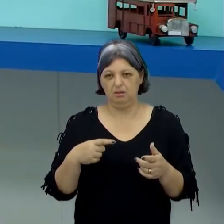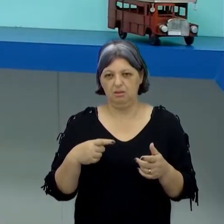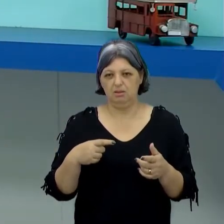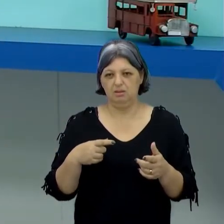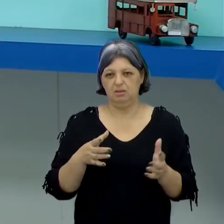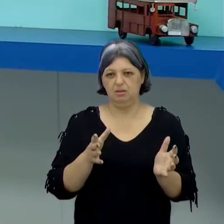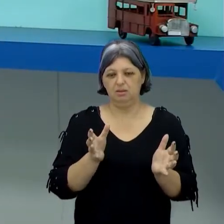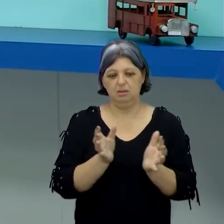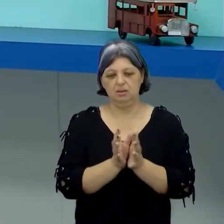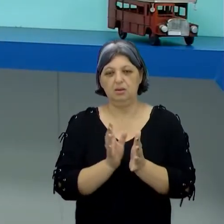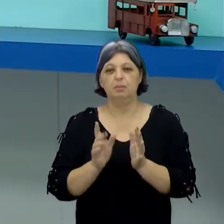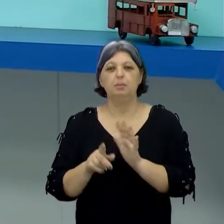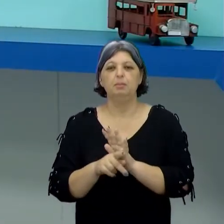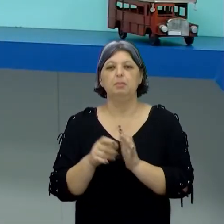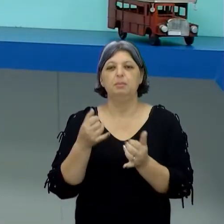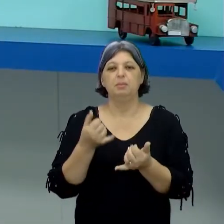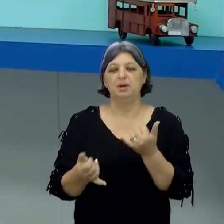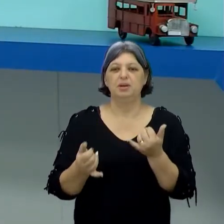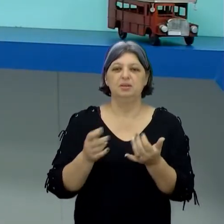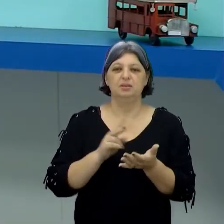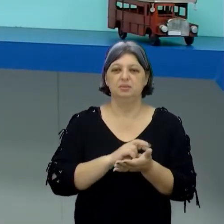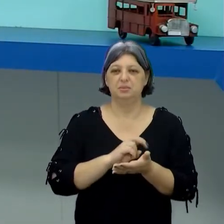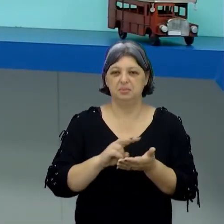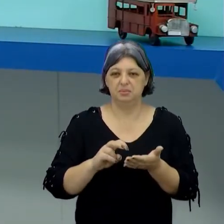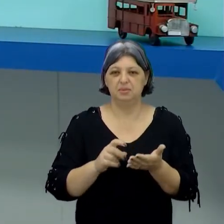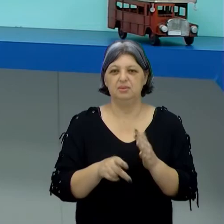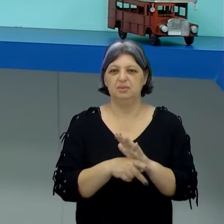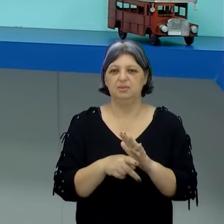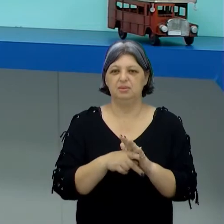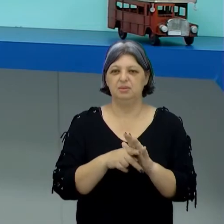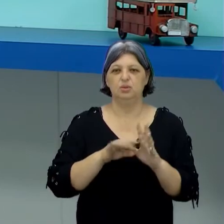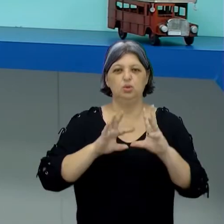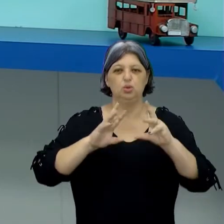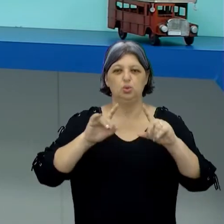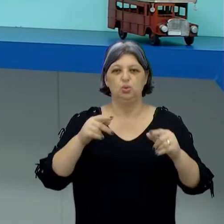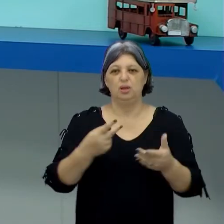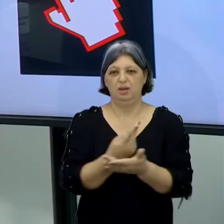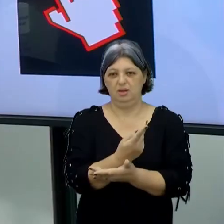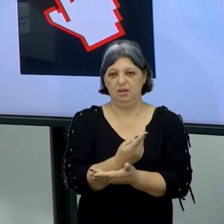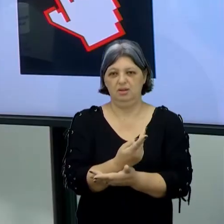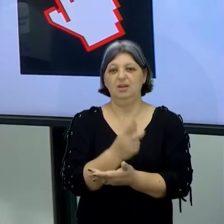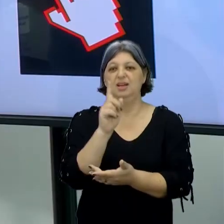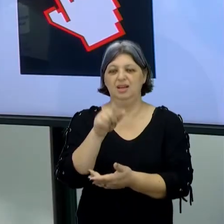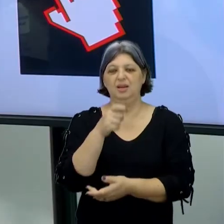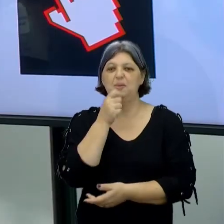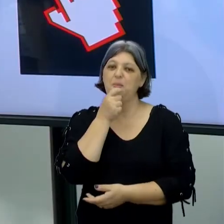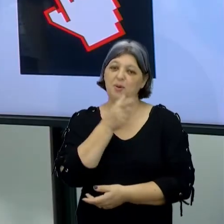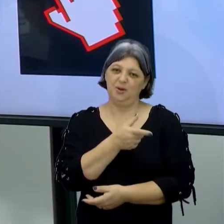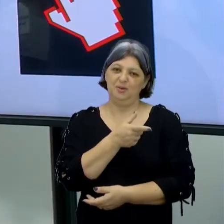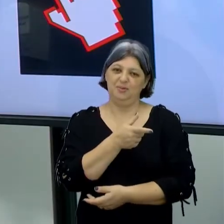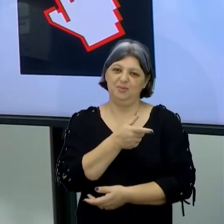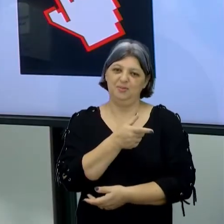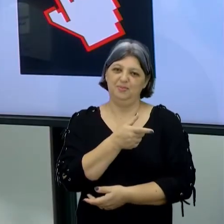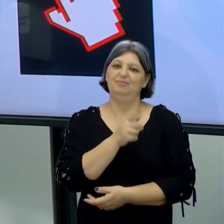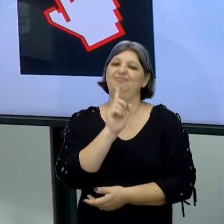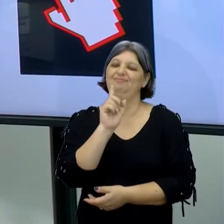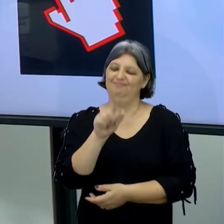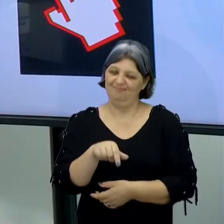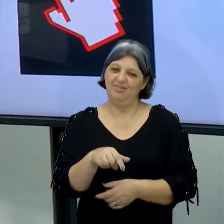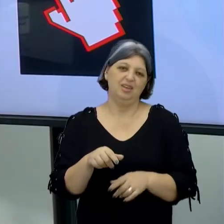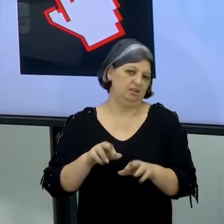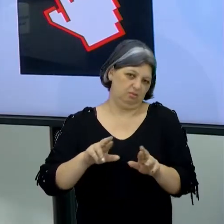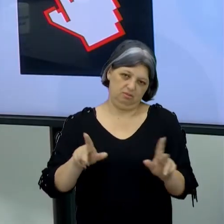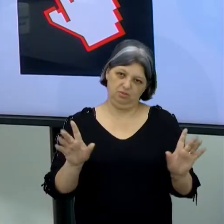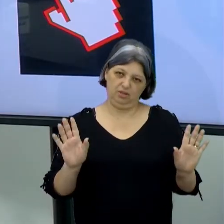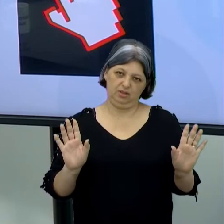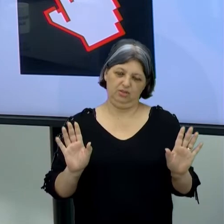né? Só que tem uma que é parecida com o Wikipedia, mas informa tudo errado. Mas é humor. É humor. Aí é humor. É outra coisa. É